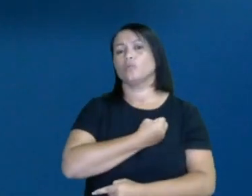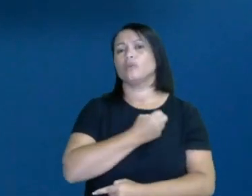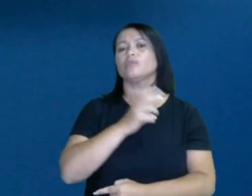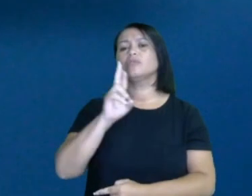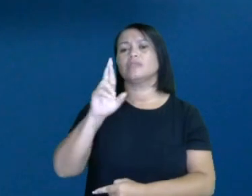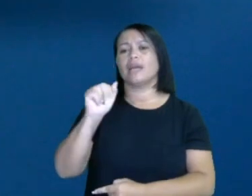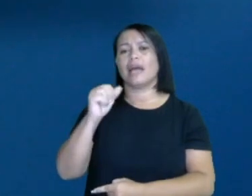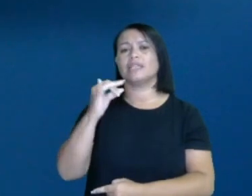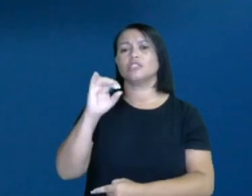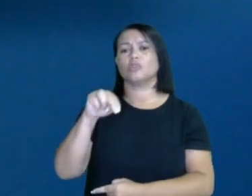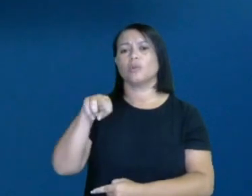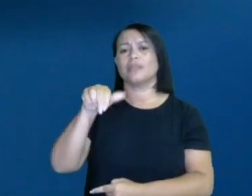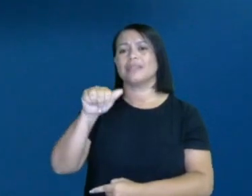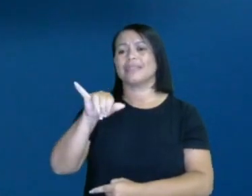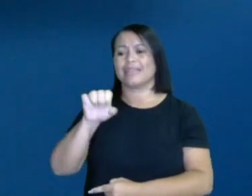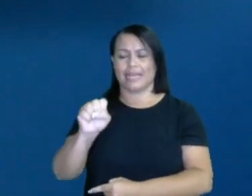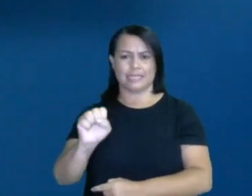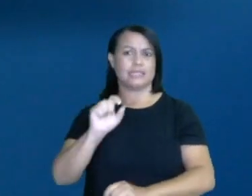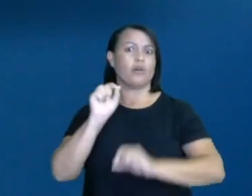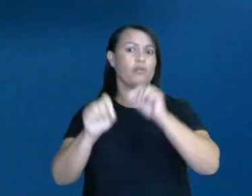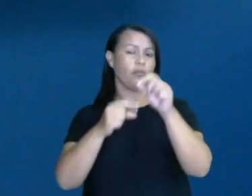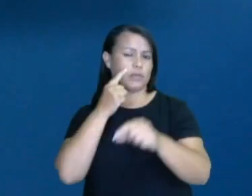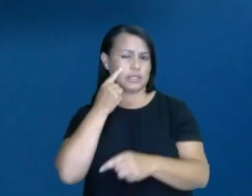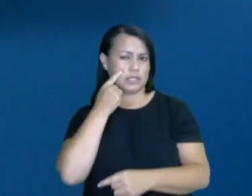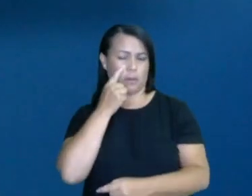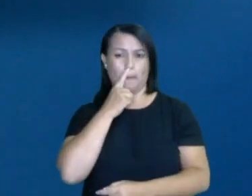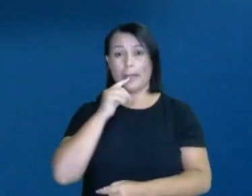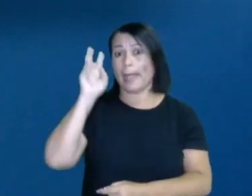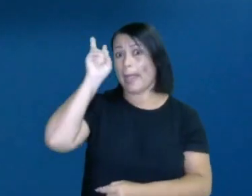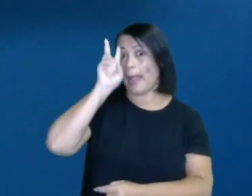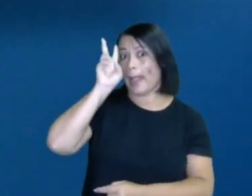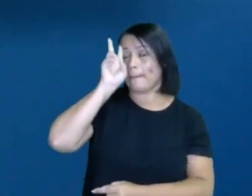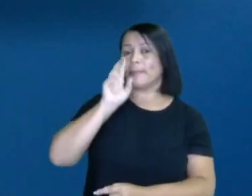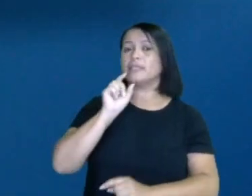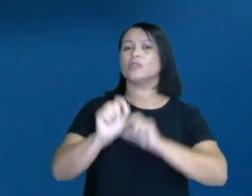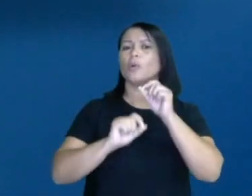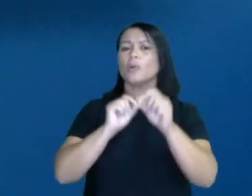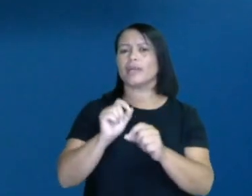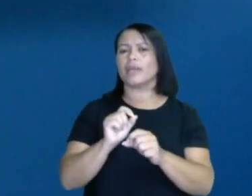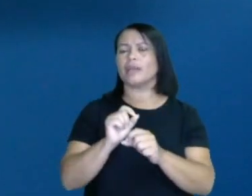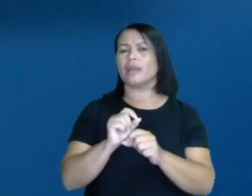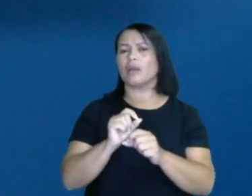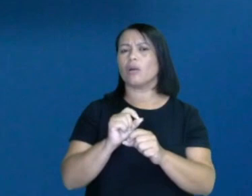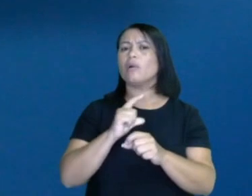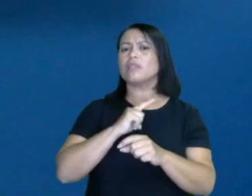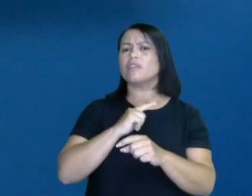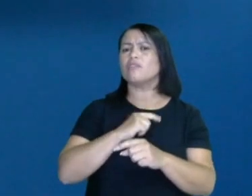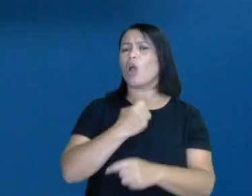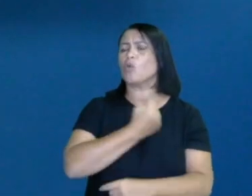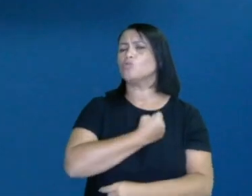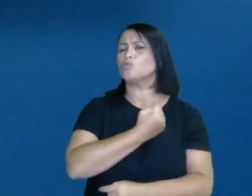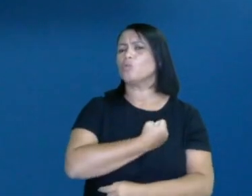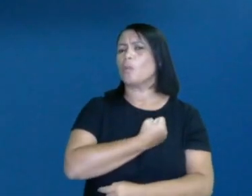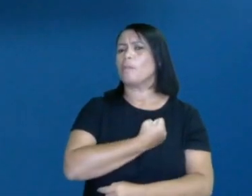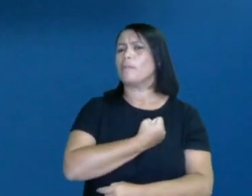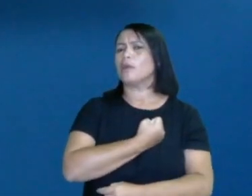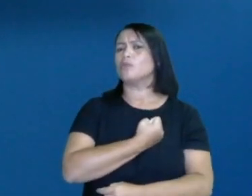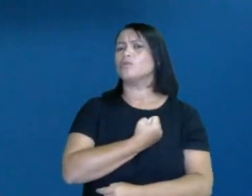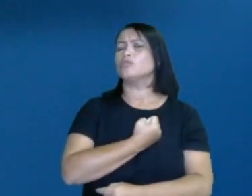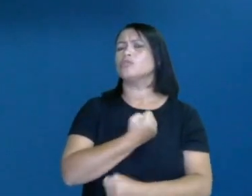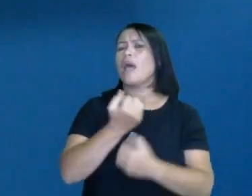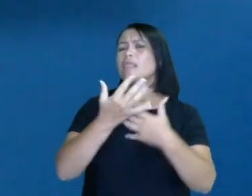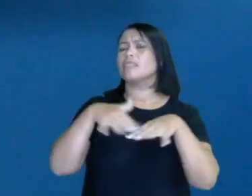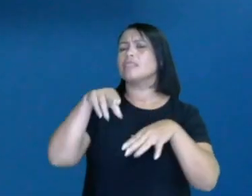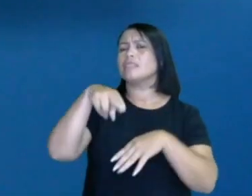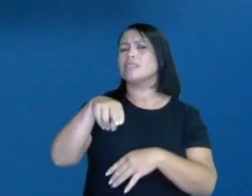racionais. Agora, lembre-se, quando tiver os números naturais, eles são